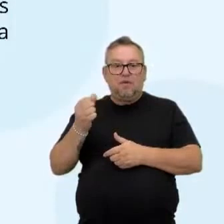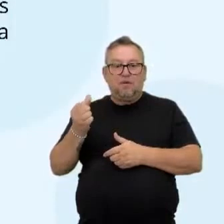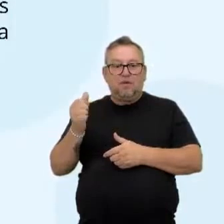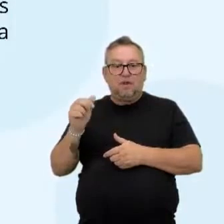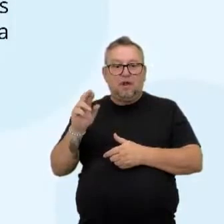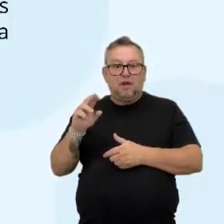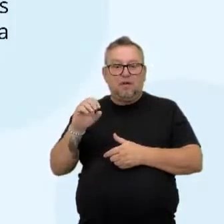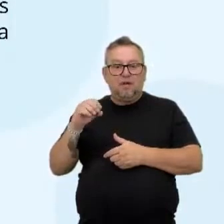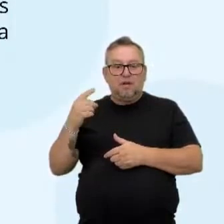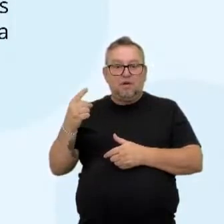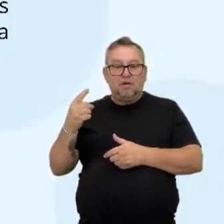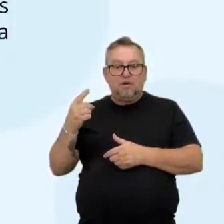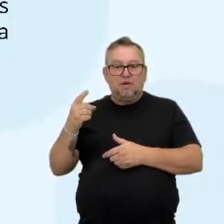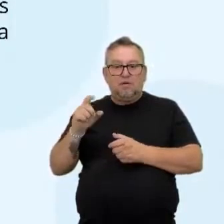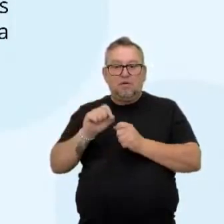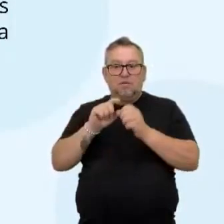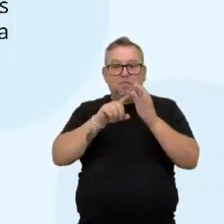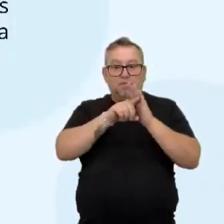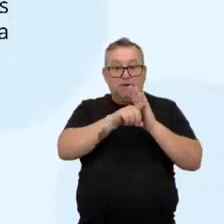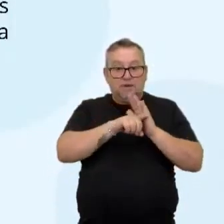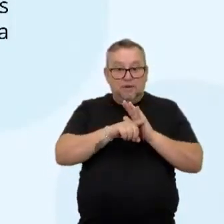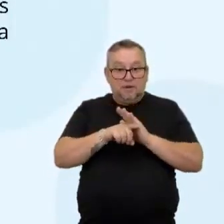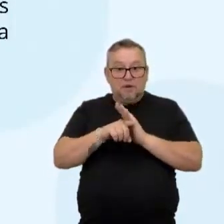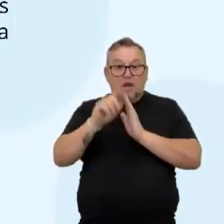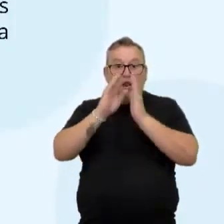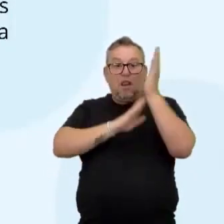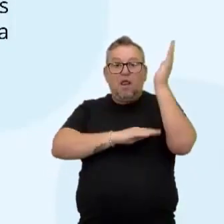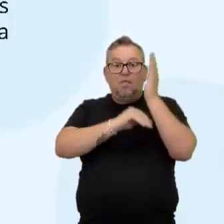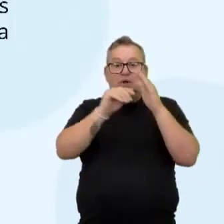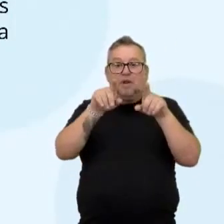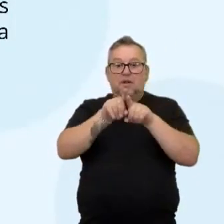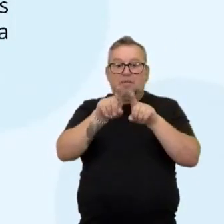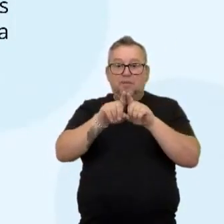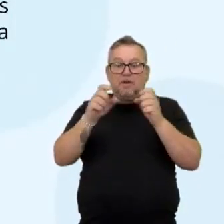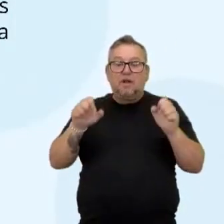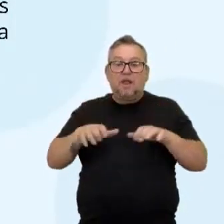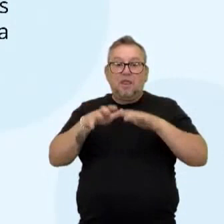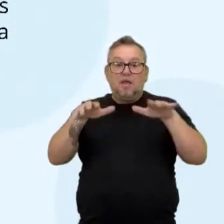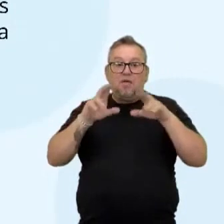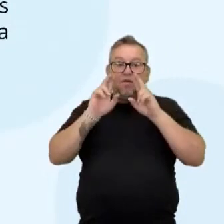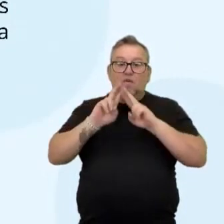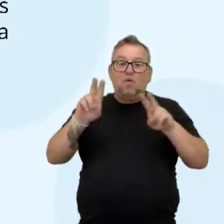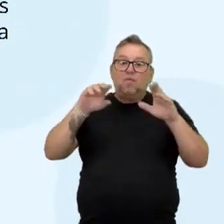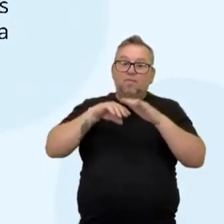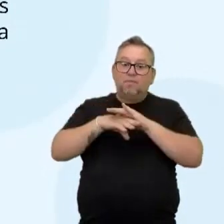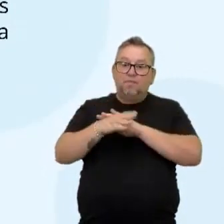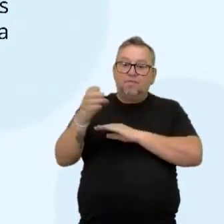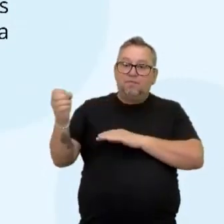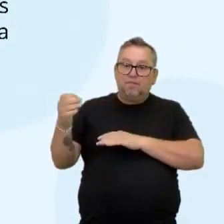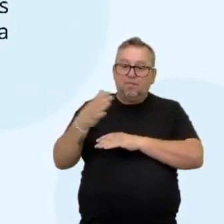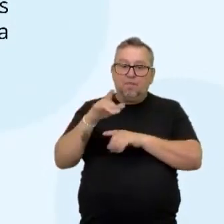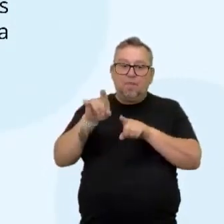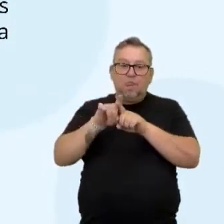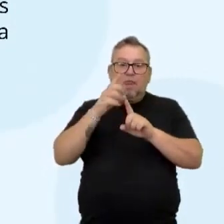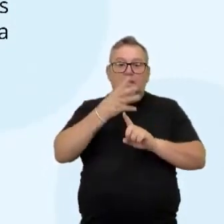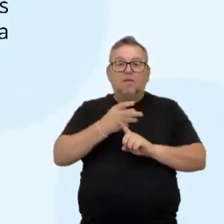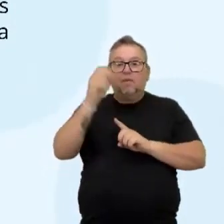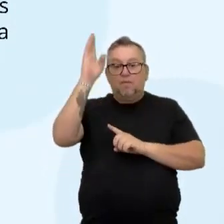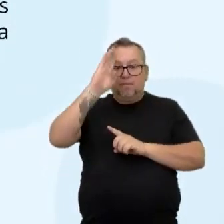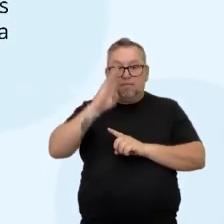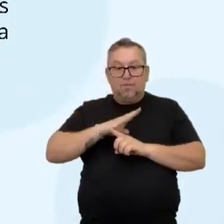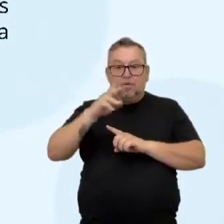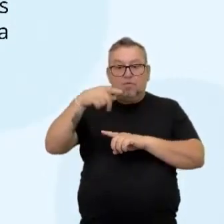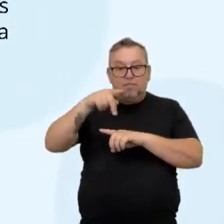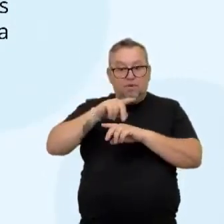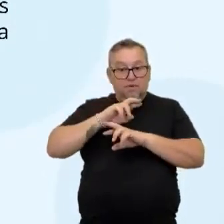EF06AR01, pesquisar, apreciar e analisar dobradura, gravura, lambe-lambe e animação nas artes visuais tradicionais e contemporâneas em obras de artistas